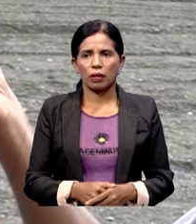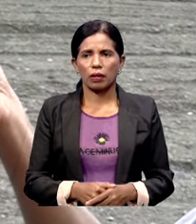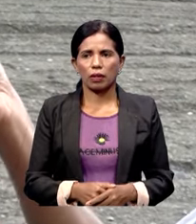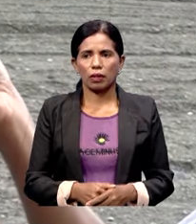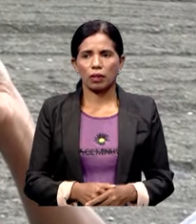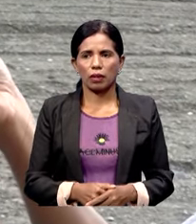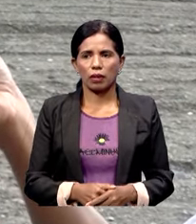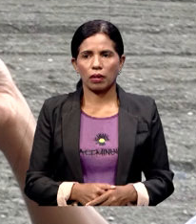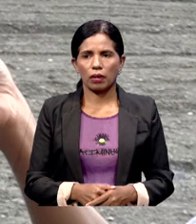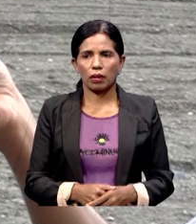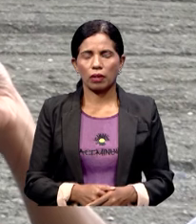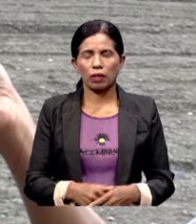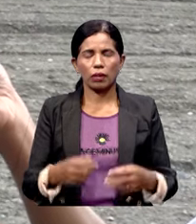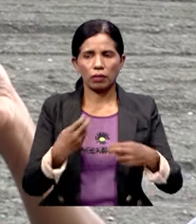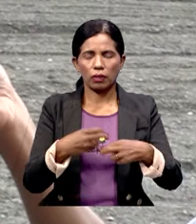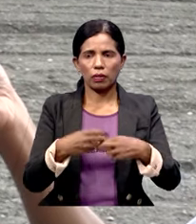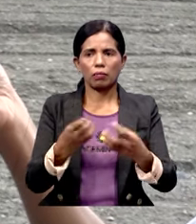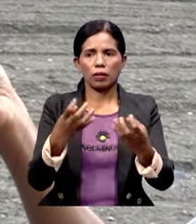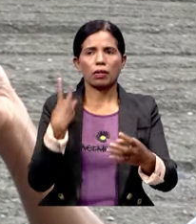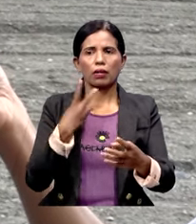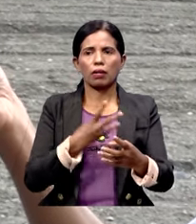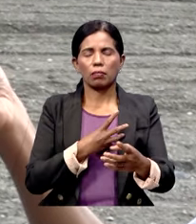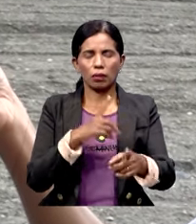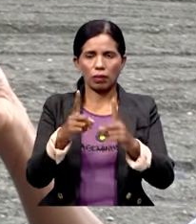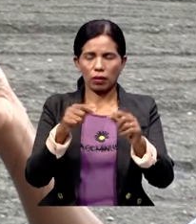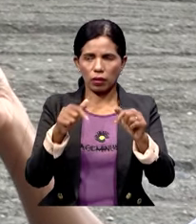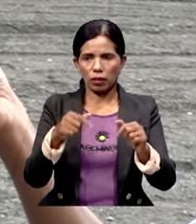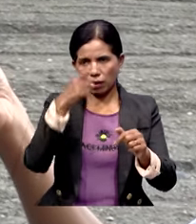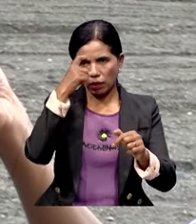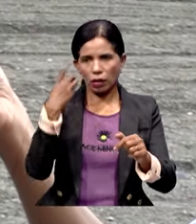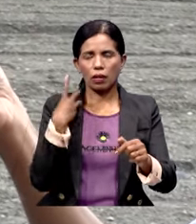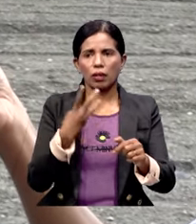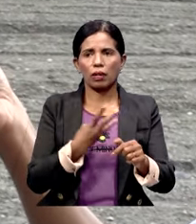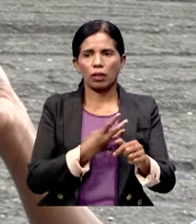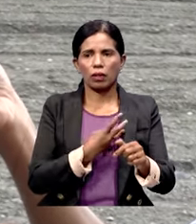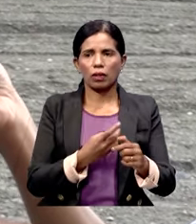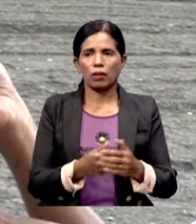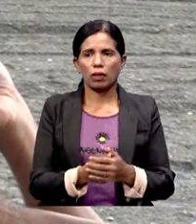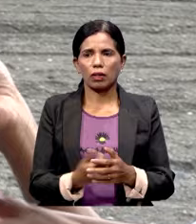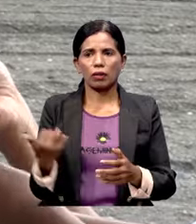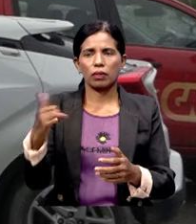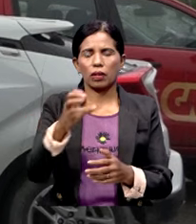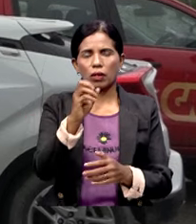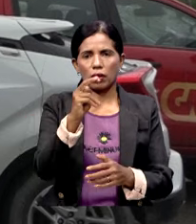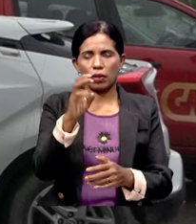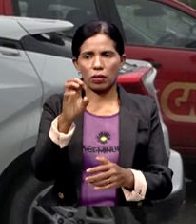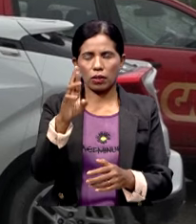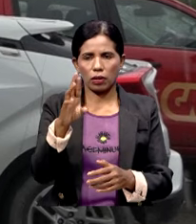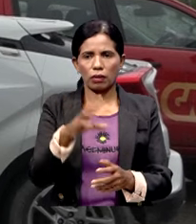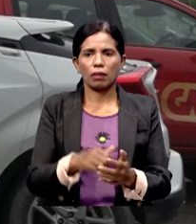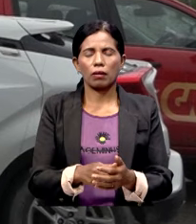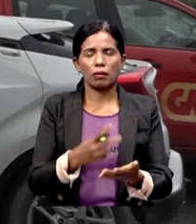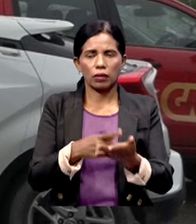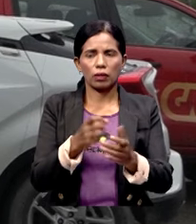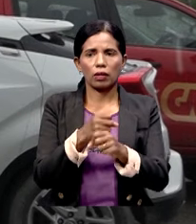ya falanso barak ne ba na be explica detalhe ne tama ine am explica ba sira owner Projeto ne se